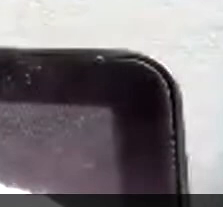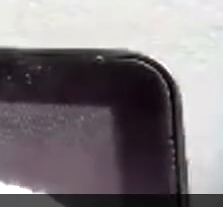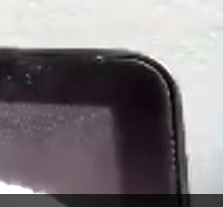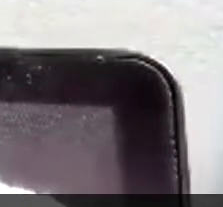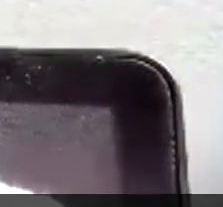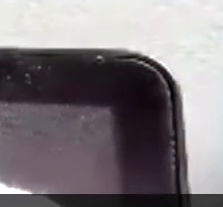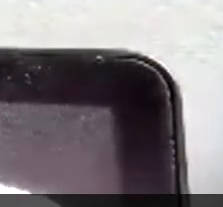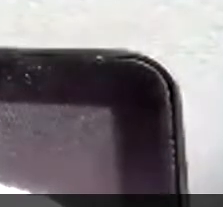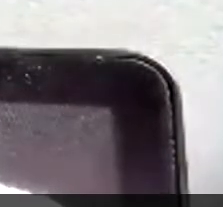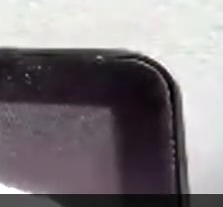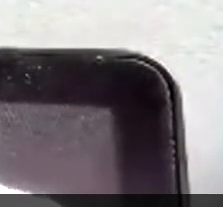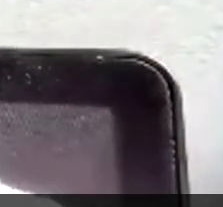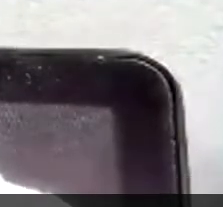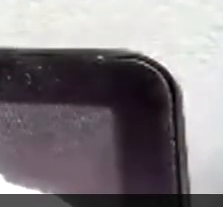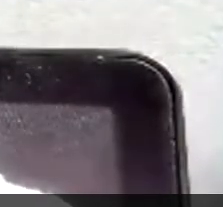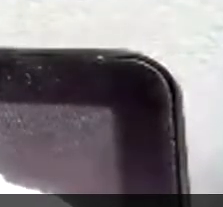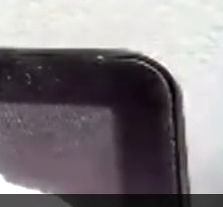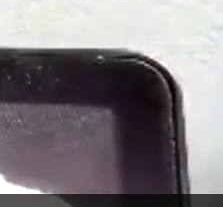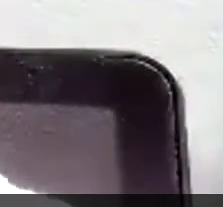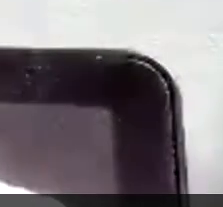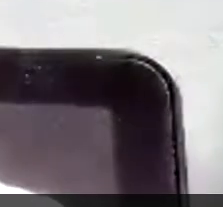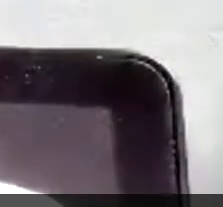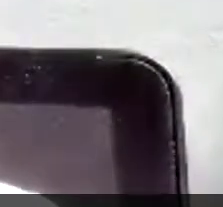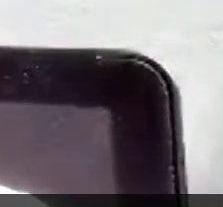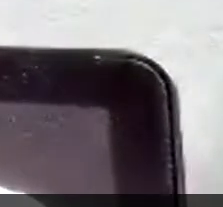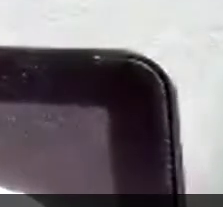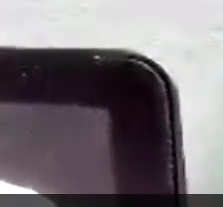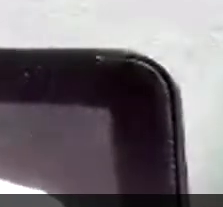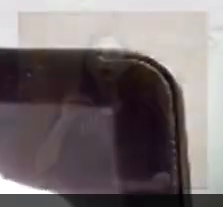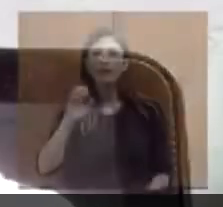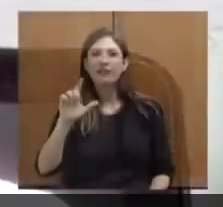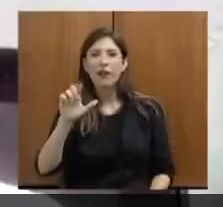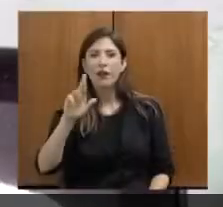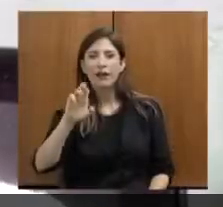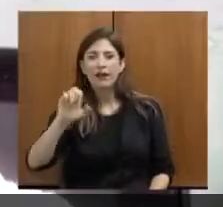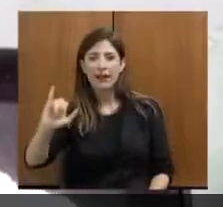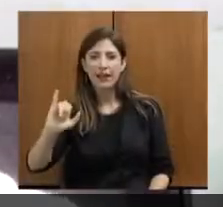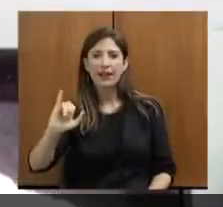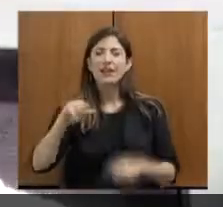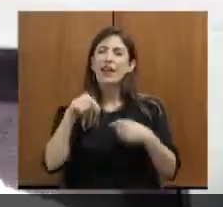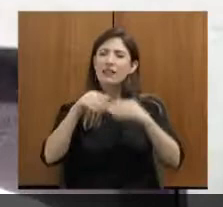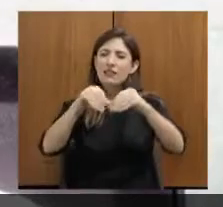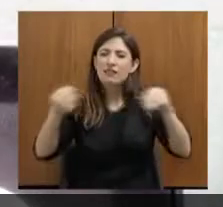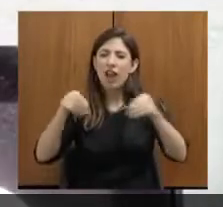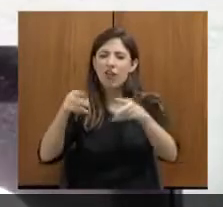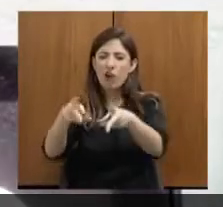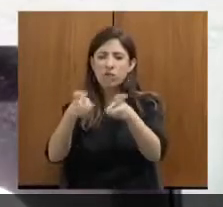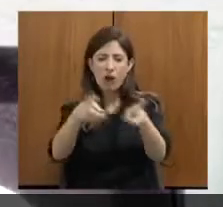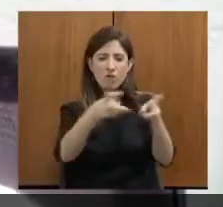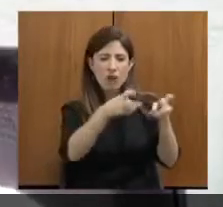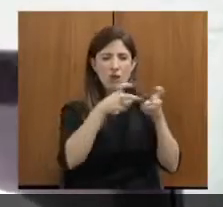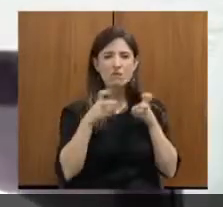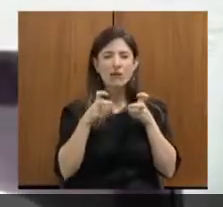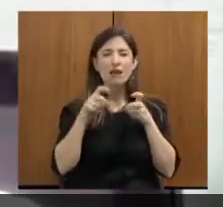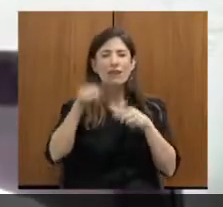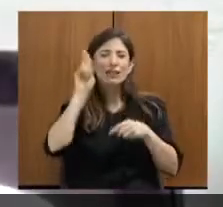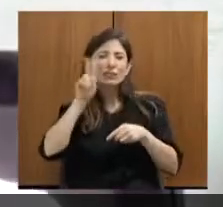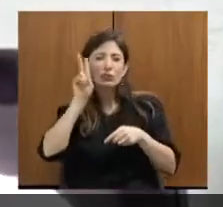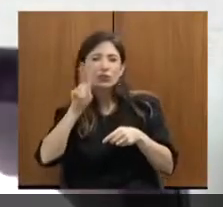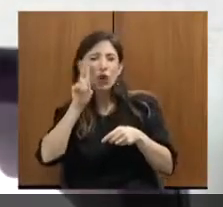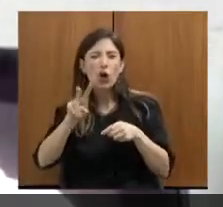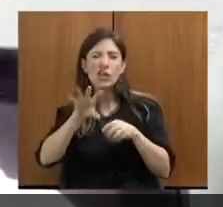dentro do Curral del-rei os aspectos foram expropriados né Por meio dessa história de espoliação das terras